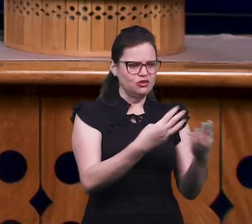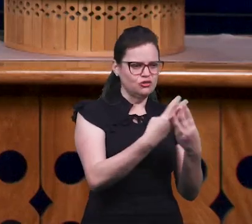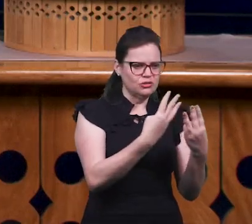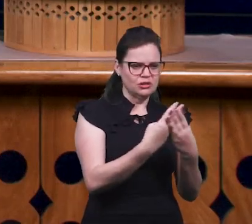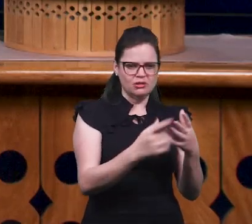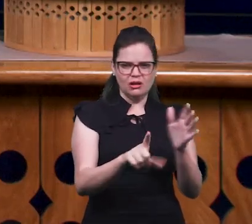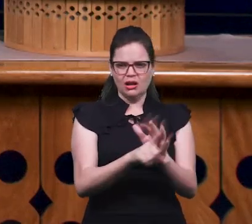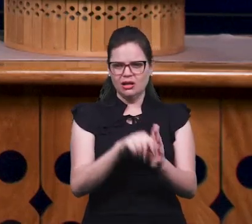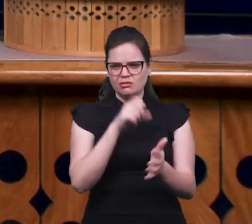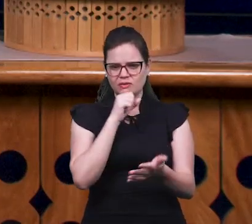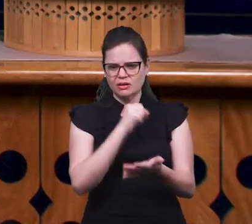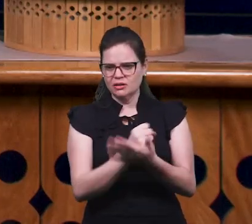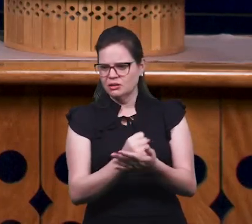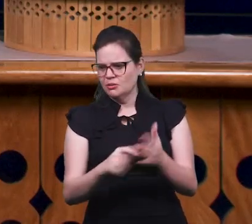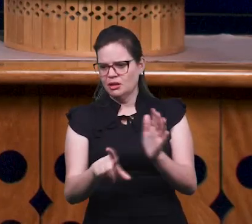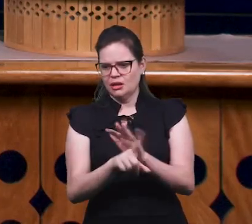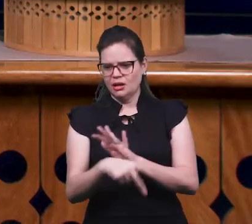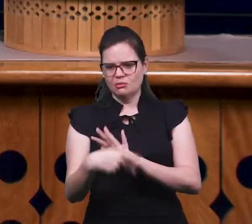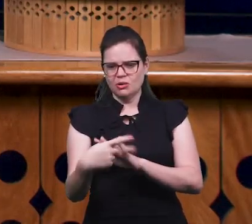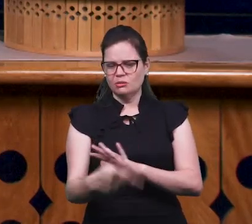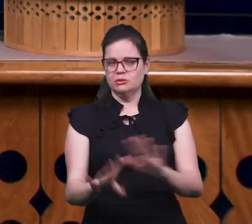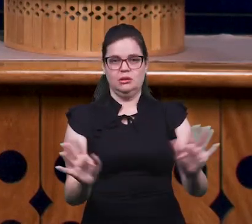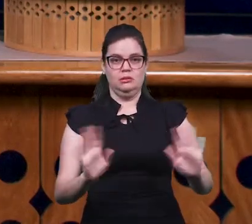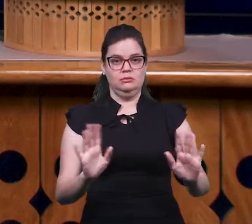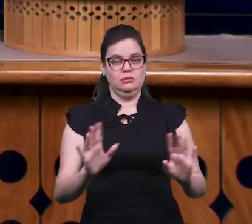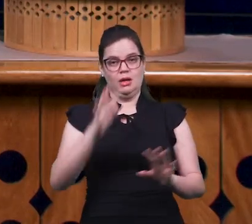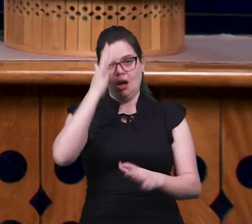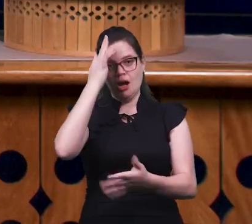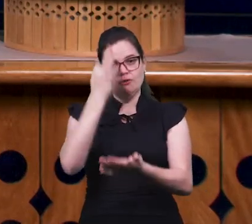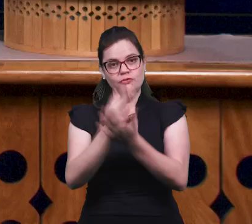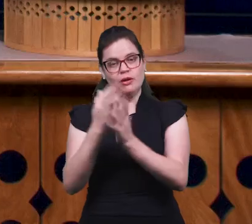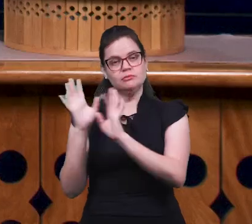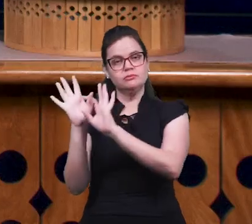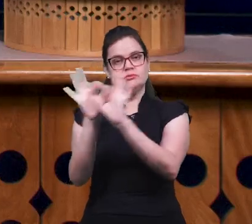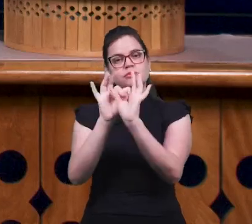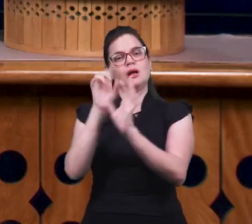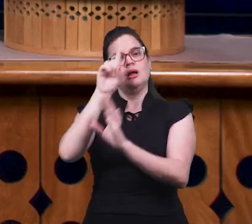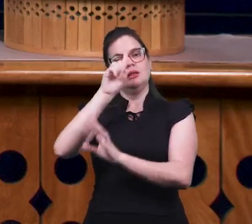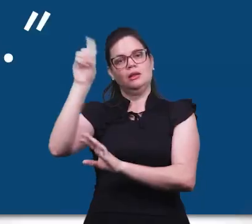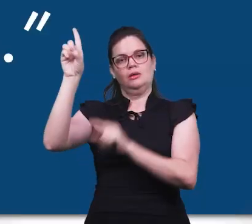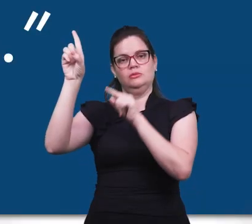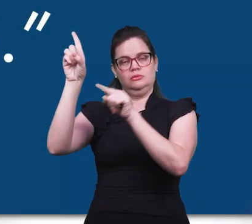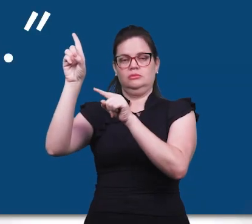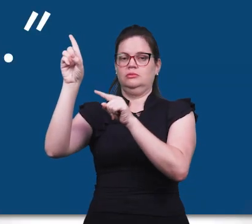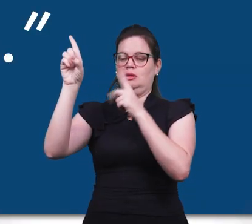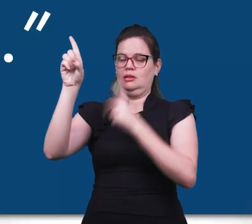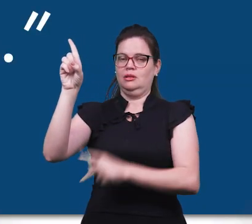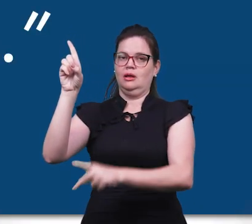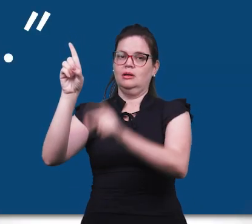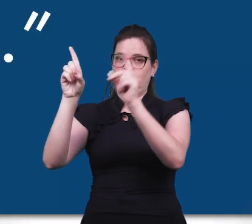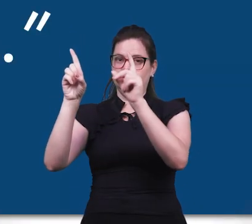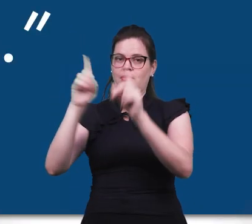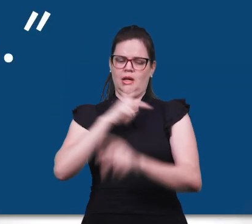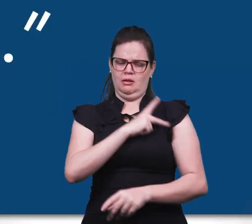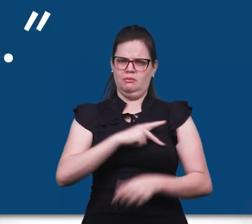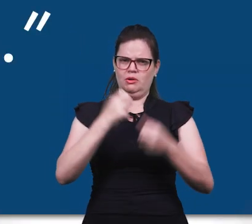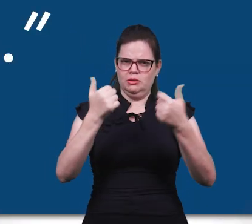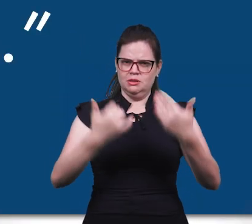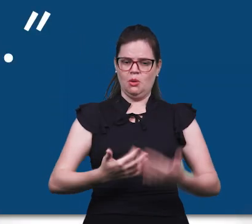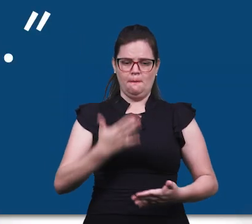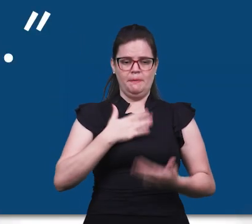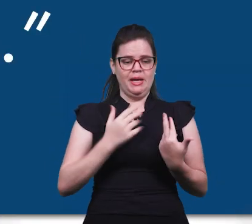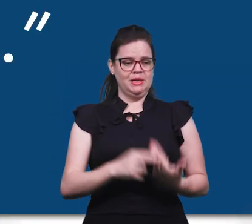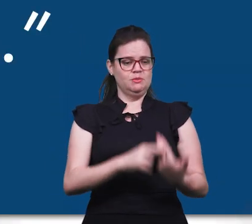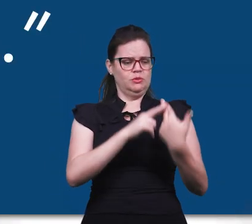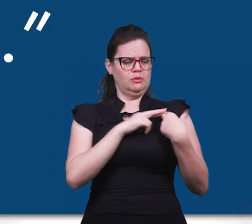judaicas, leis lá do Velho Testamento. A fé está ligada à eternidade. E o apóstolo Paulo falou o seguinte, acabei a carreira, guardei a